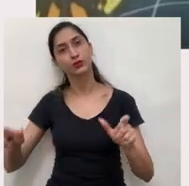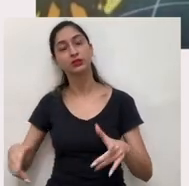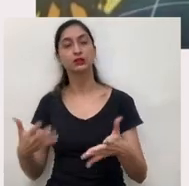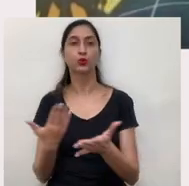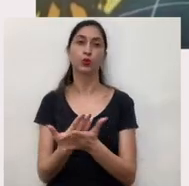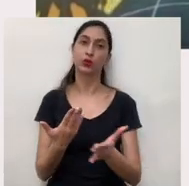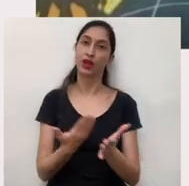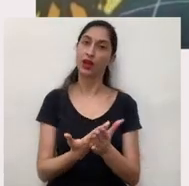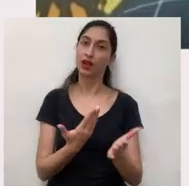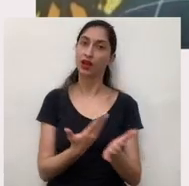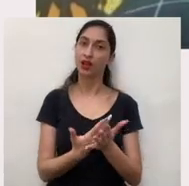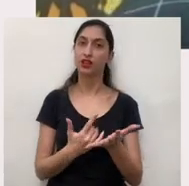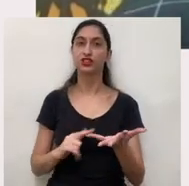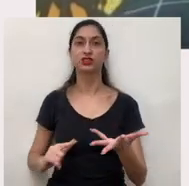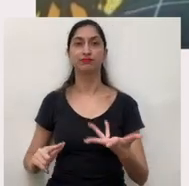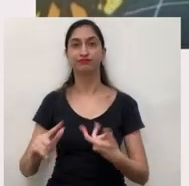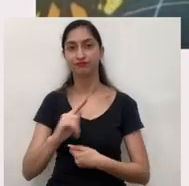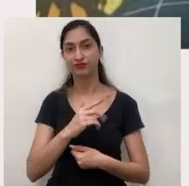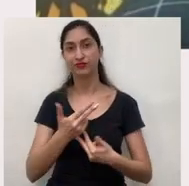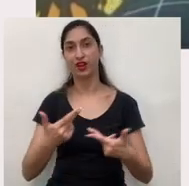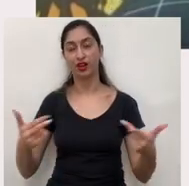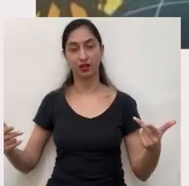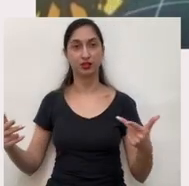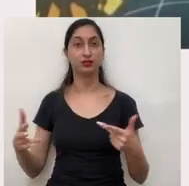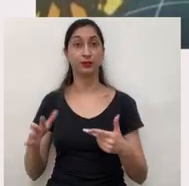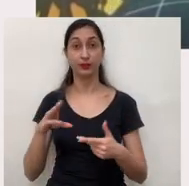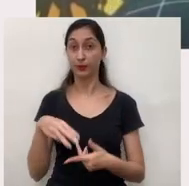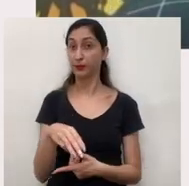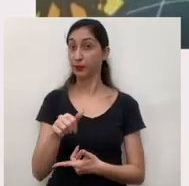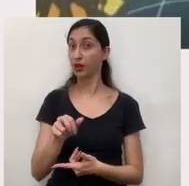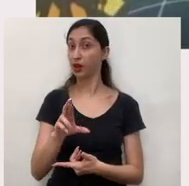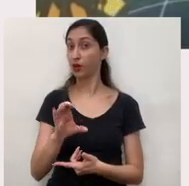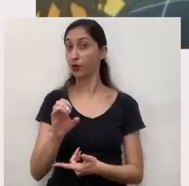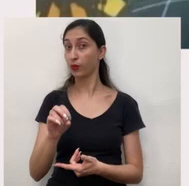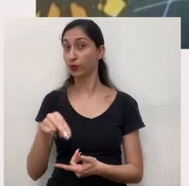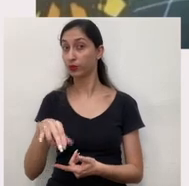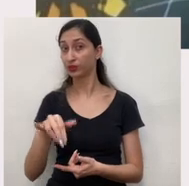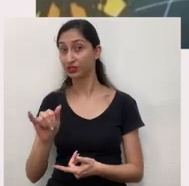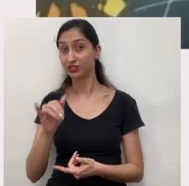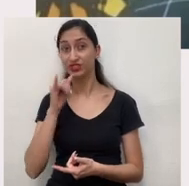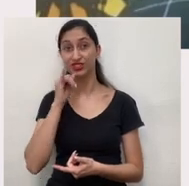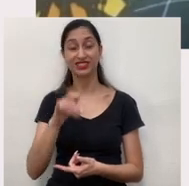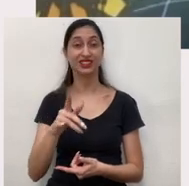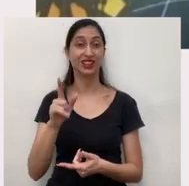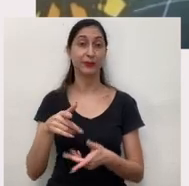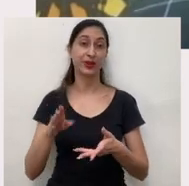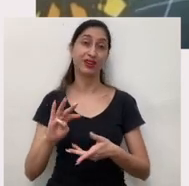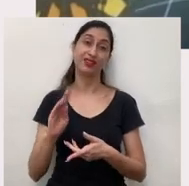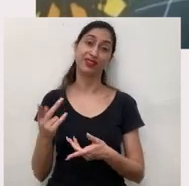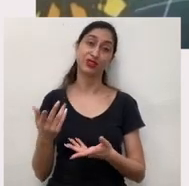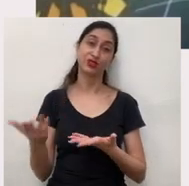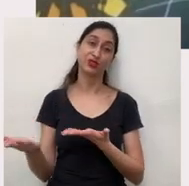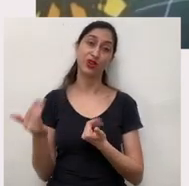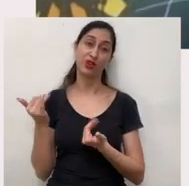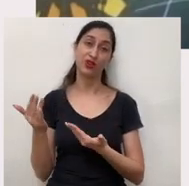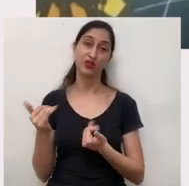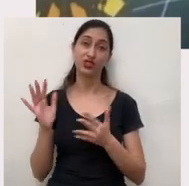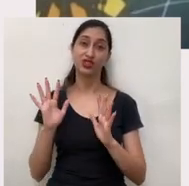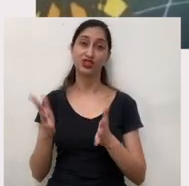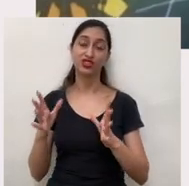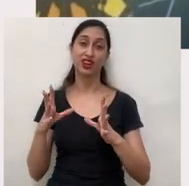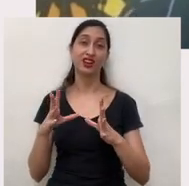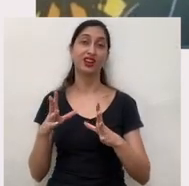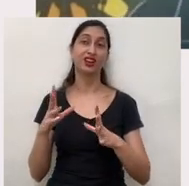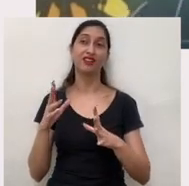essa coleta. E o Marconi comenta aqui, uma demolição do recém-nascido, Belo Horizonte tão jovem e já